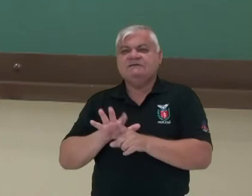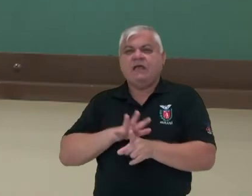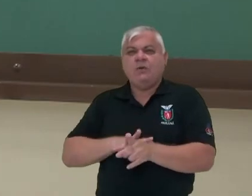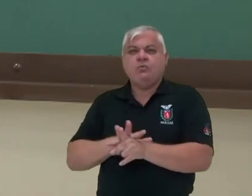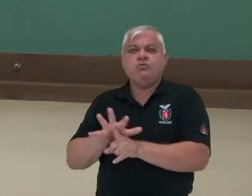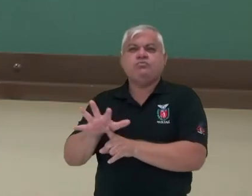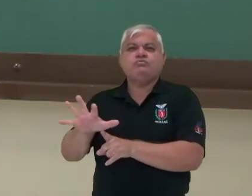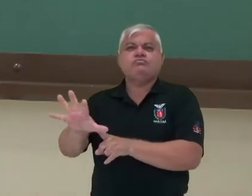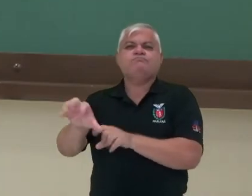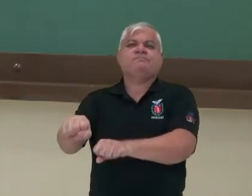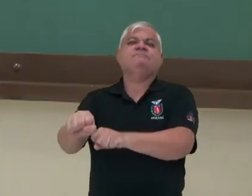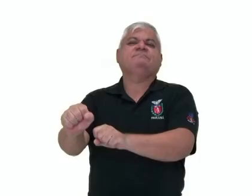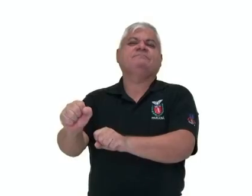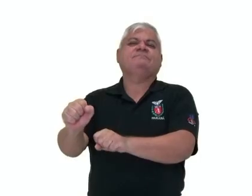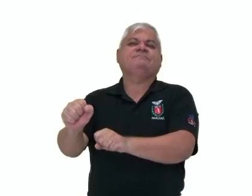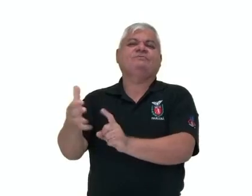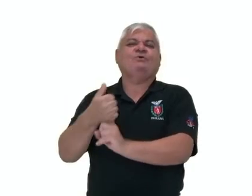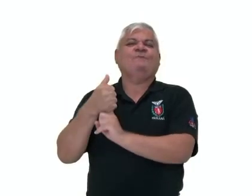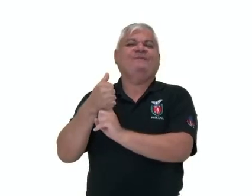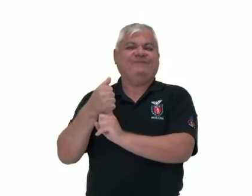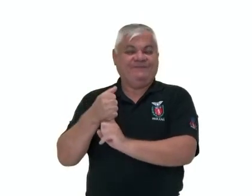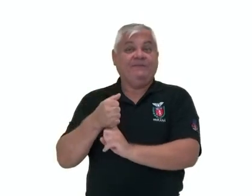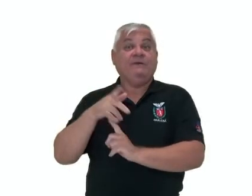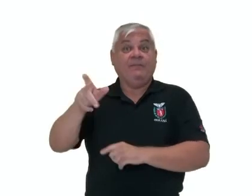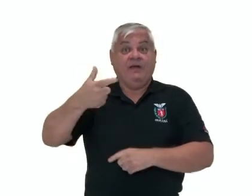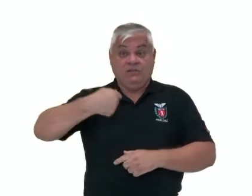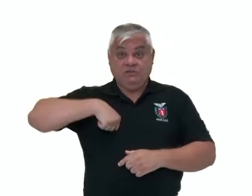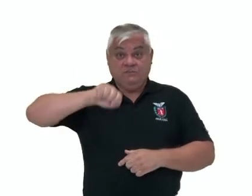Por fim, então, os espanhóis